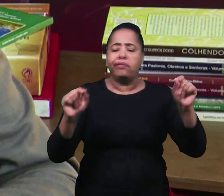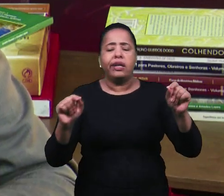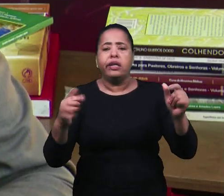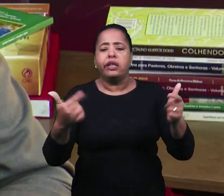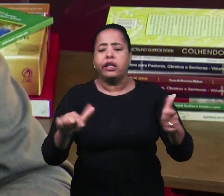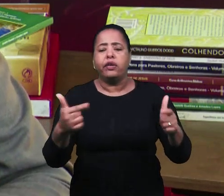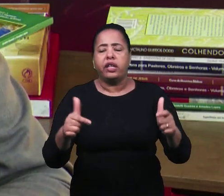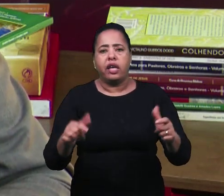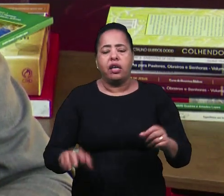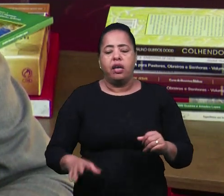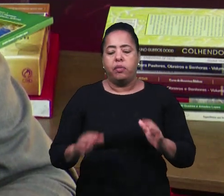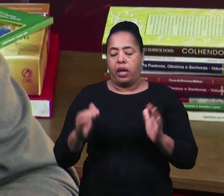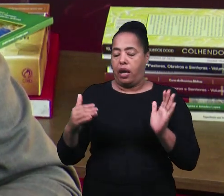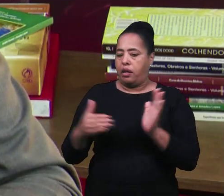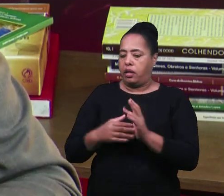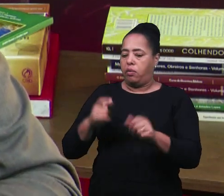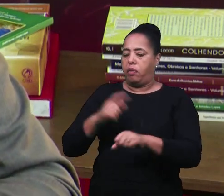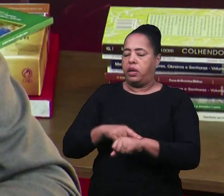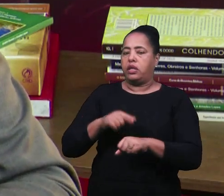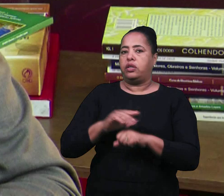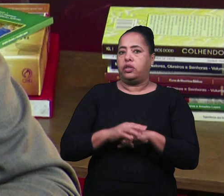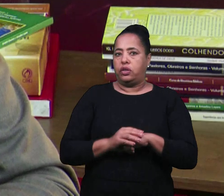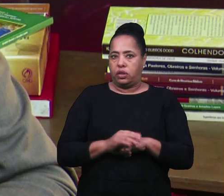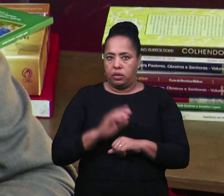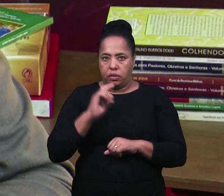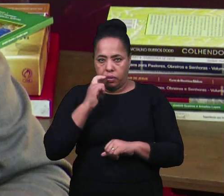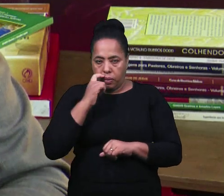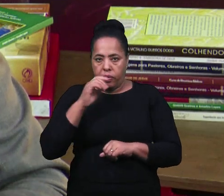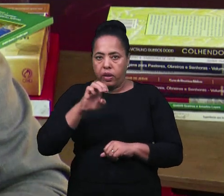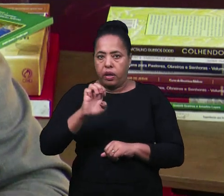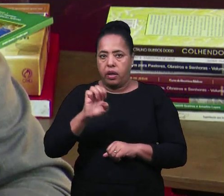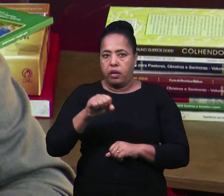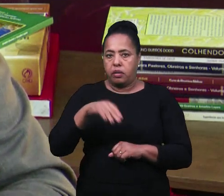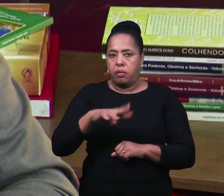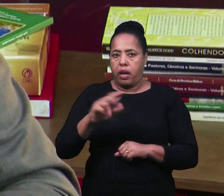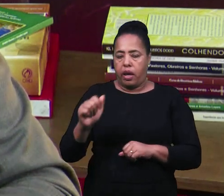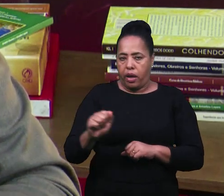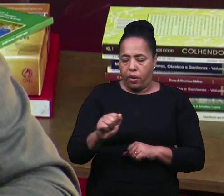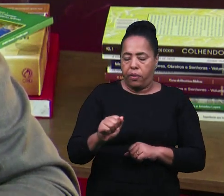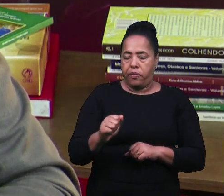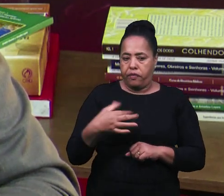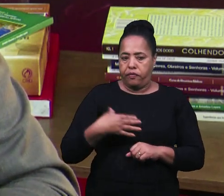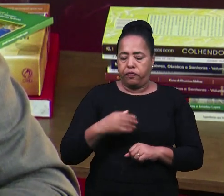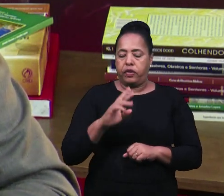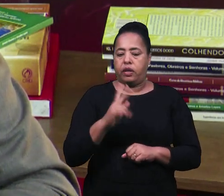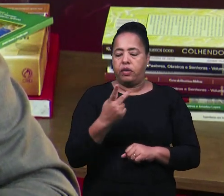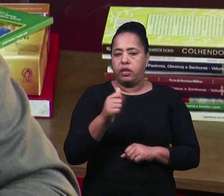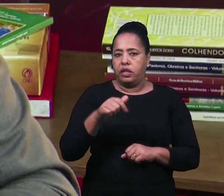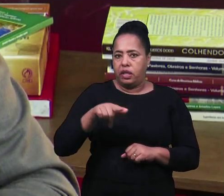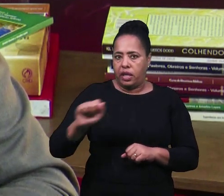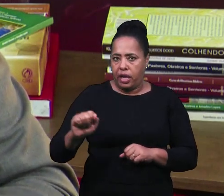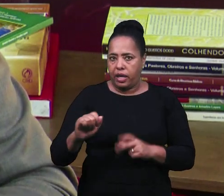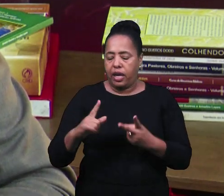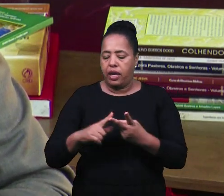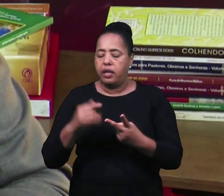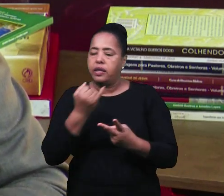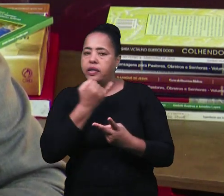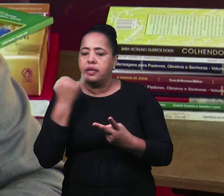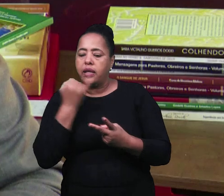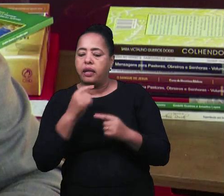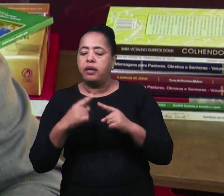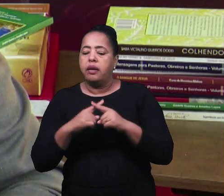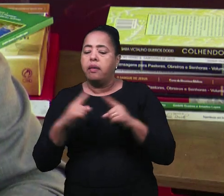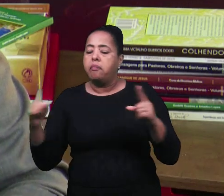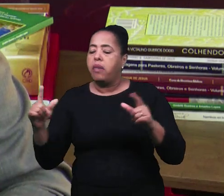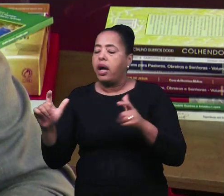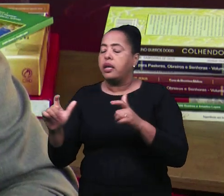tinha Ismael, o filho de Agar, Isaque, mas havia uma promessa de Deus: farei de ti uma grande nação. E a preocupação que